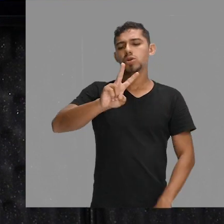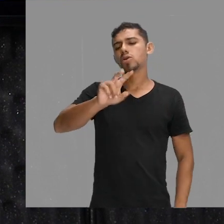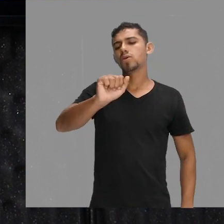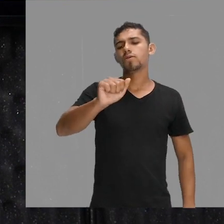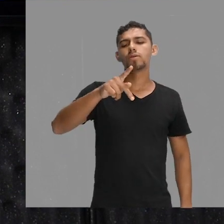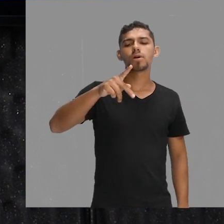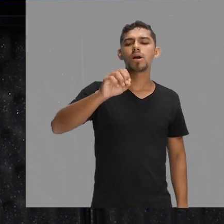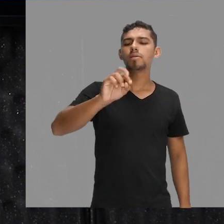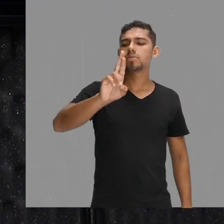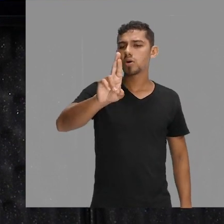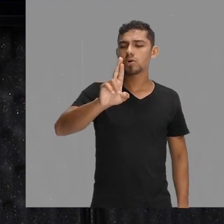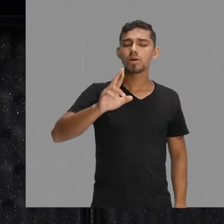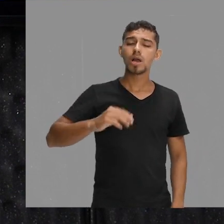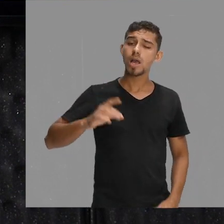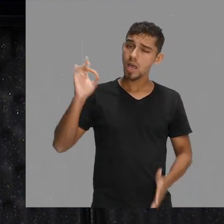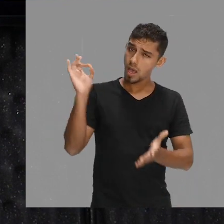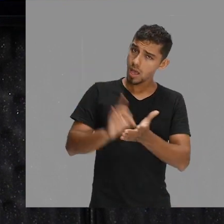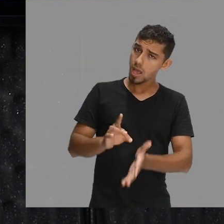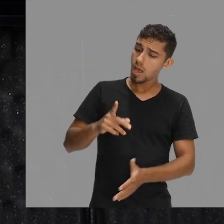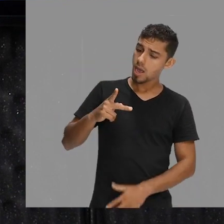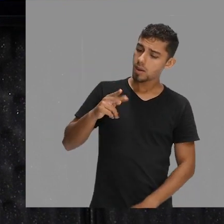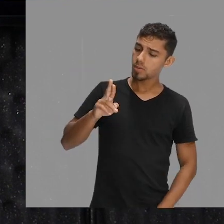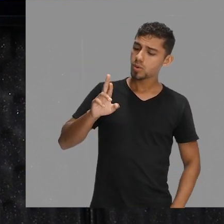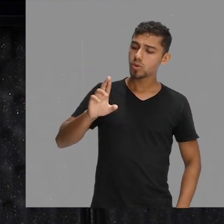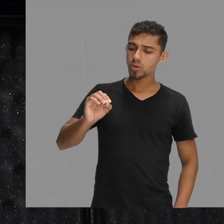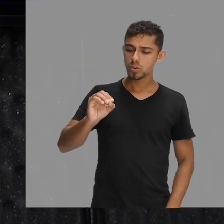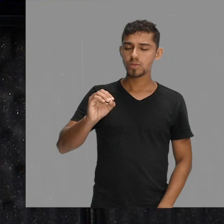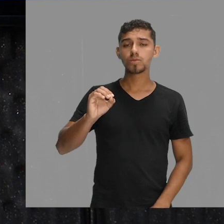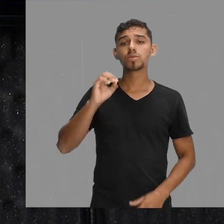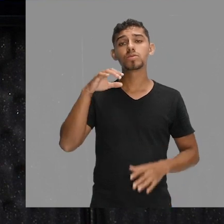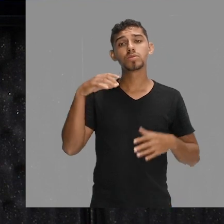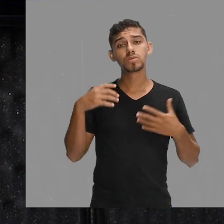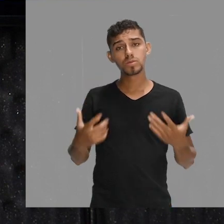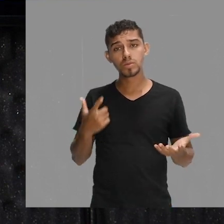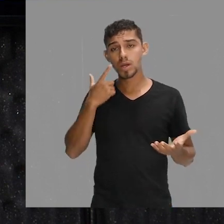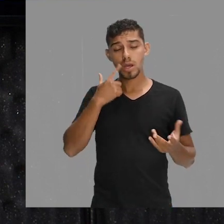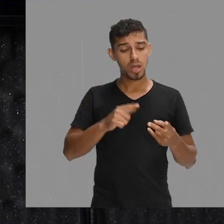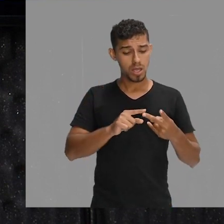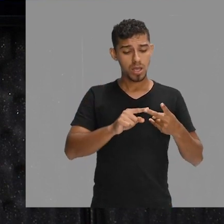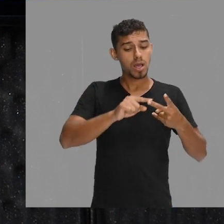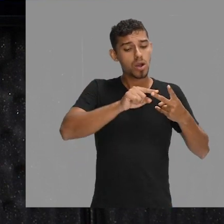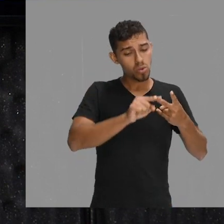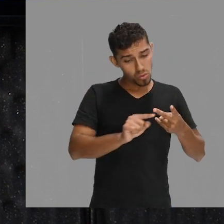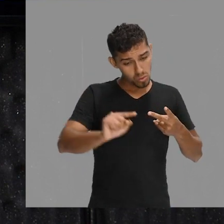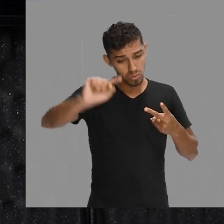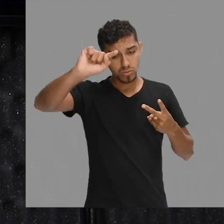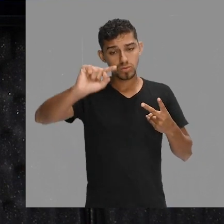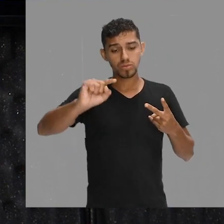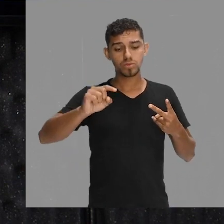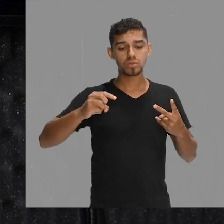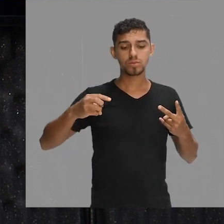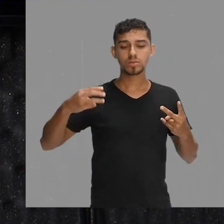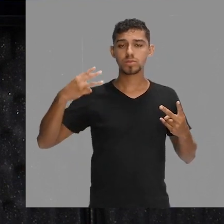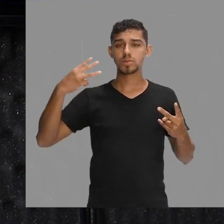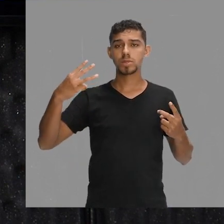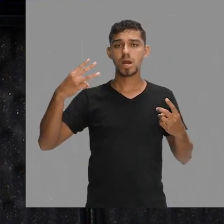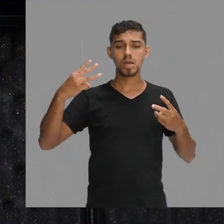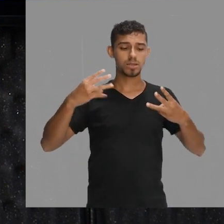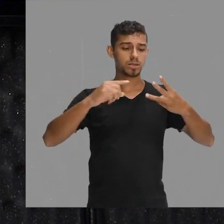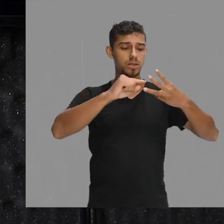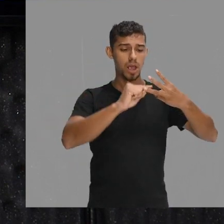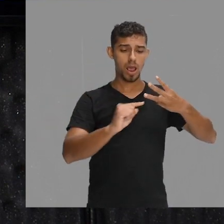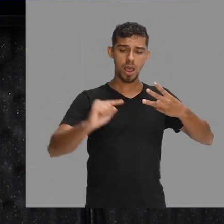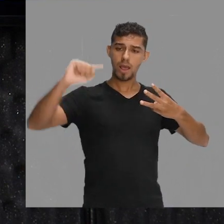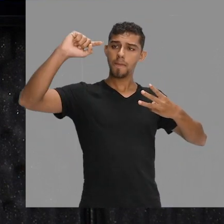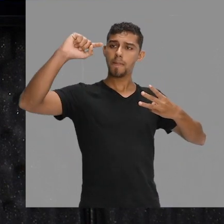para o solvente puro. Sempre para o solvente puro. A curva 3 é a curva é